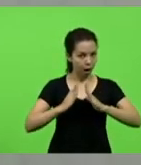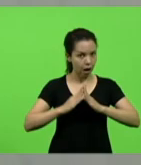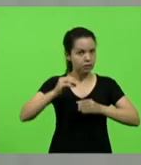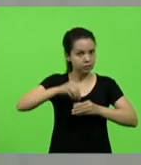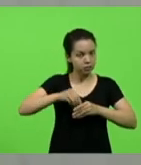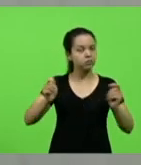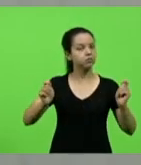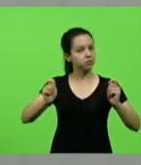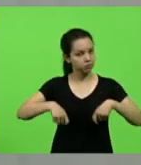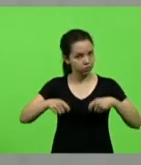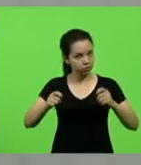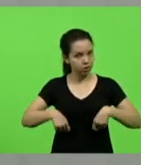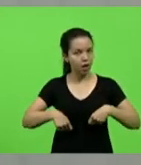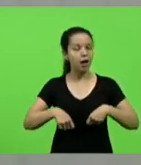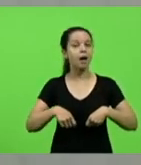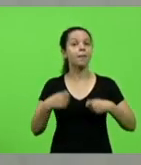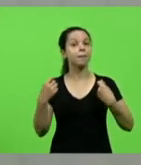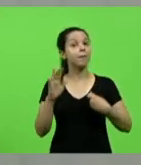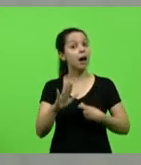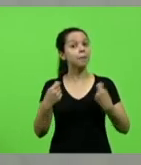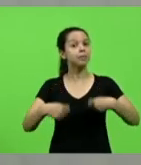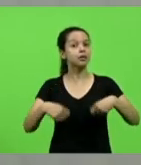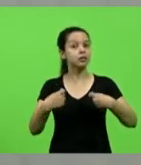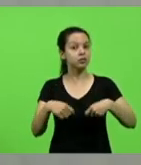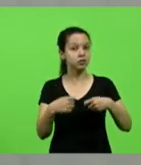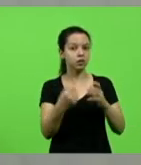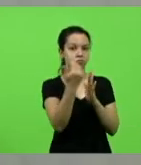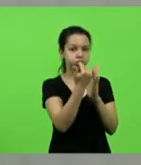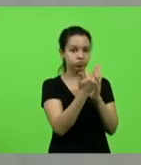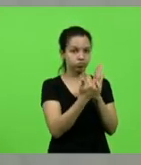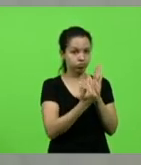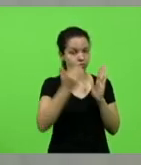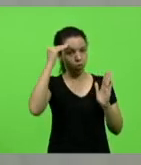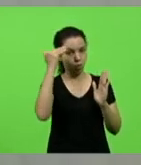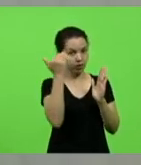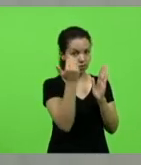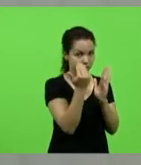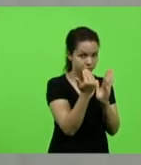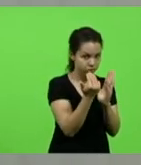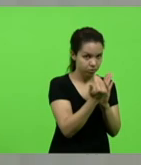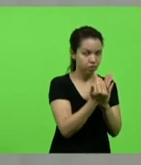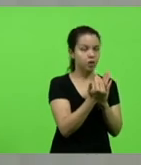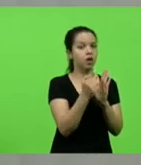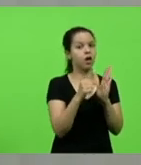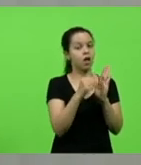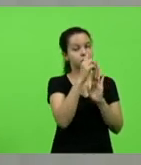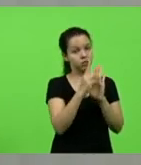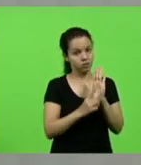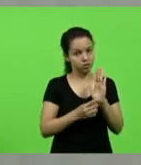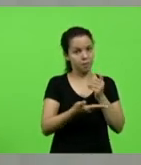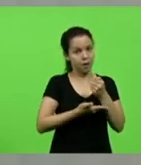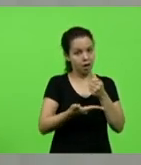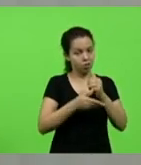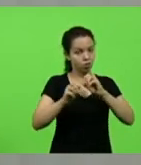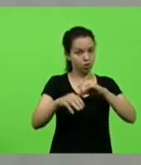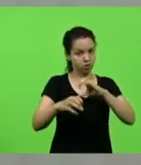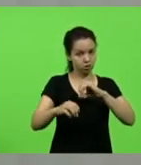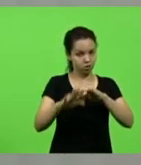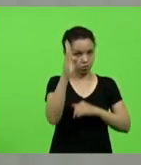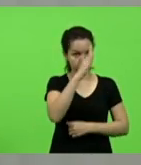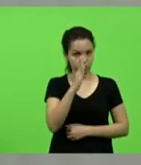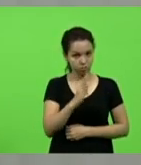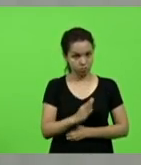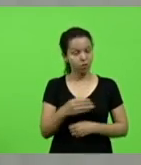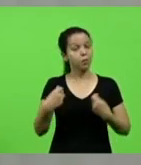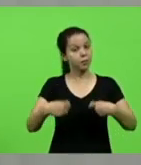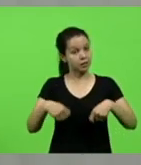cumprimento do previsto nas diretrizes e bases da educação nacional. Isso exige regulamentações